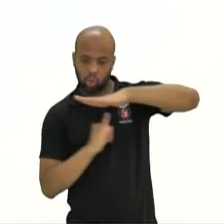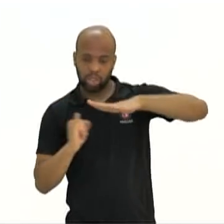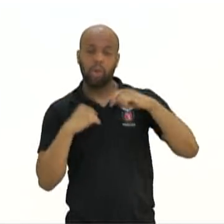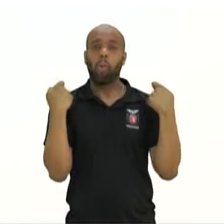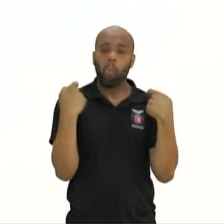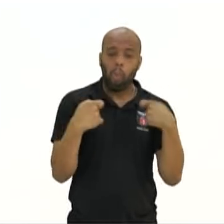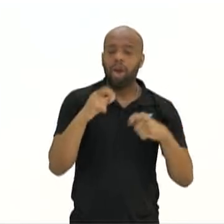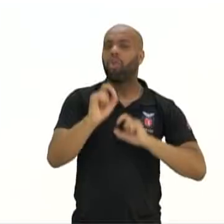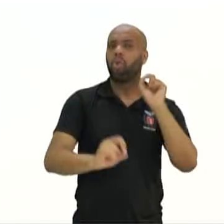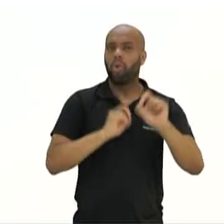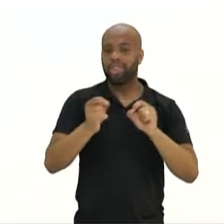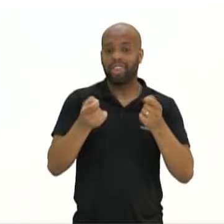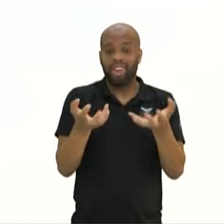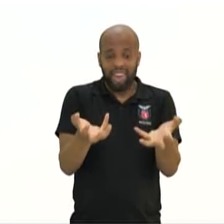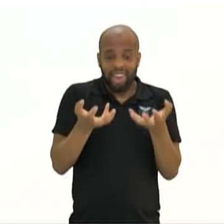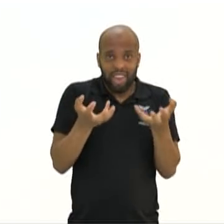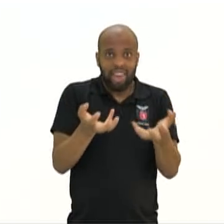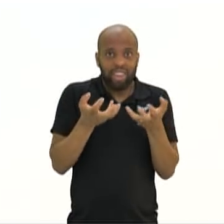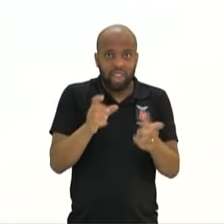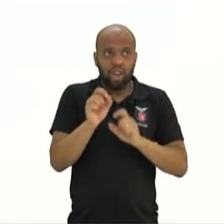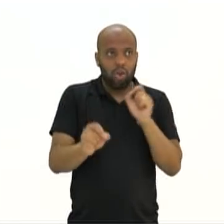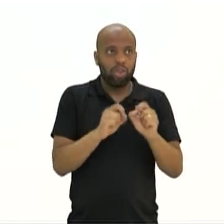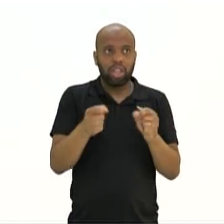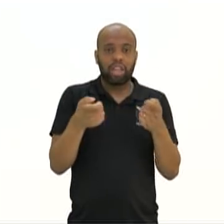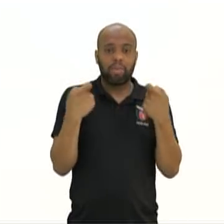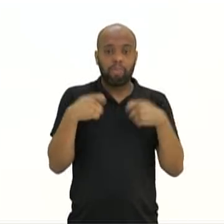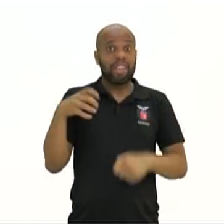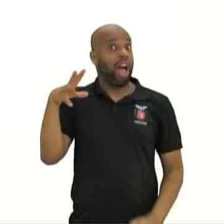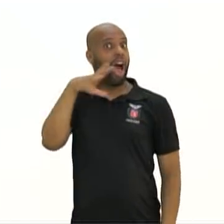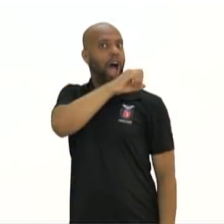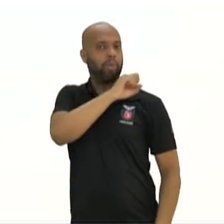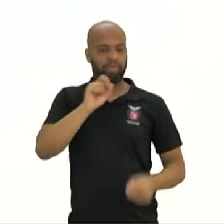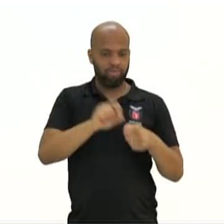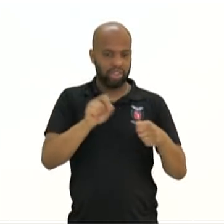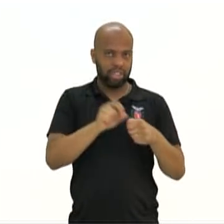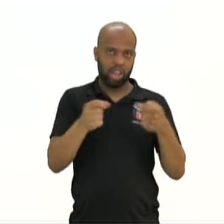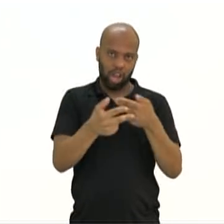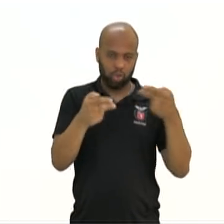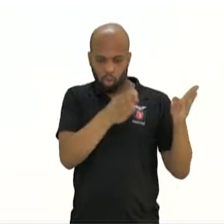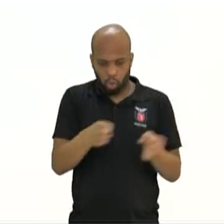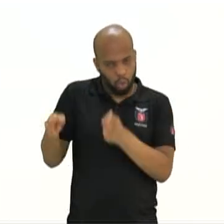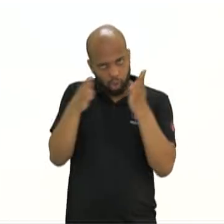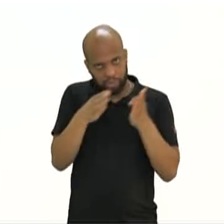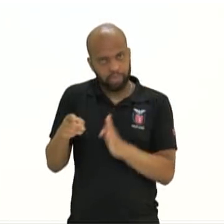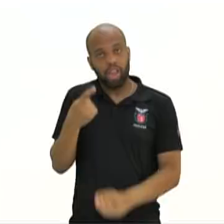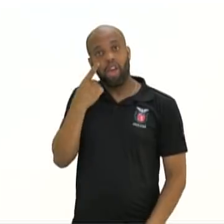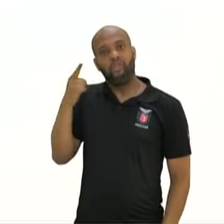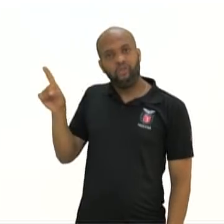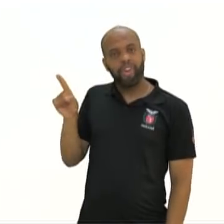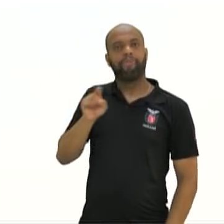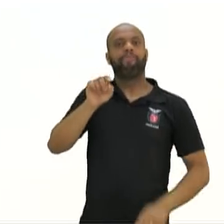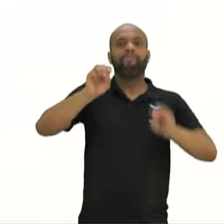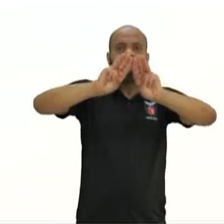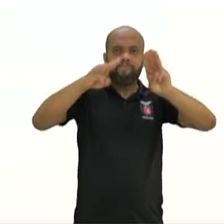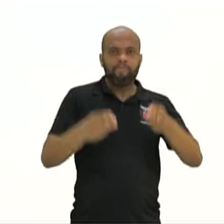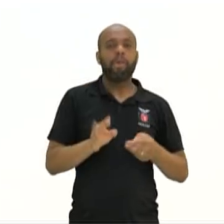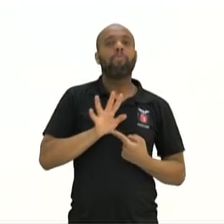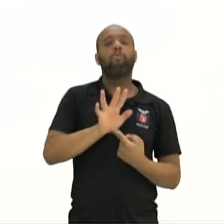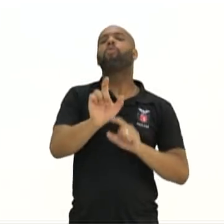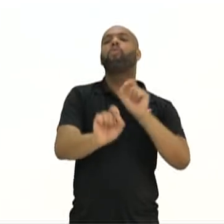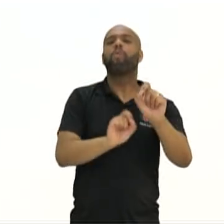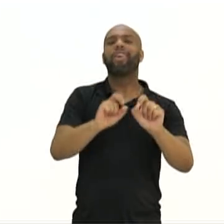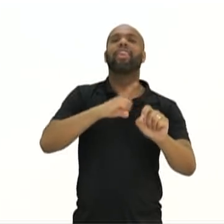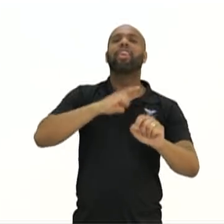necessita, que é uma parte de volume urbano cada vez maior. Aqui este mapa mostra de maneira bem interessante